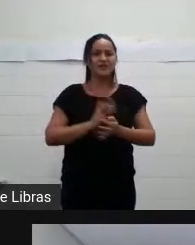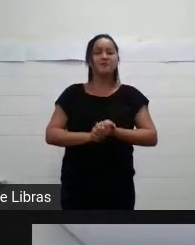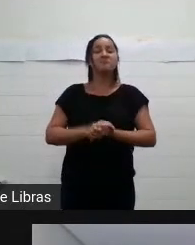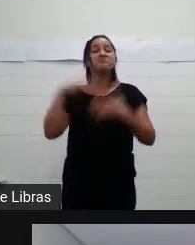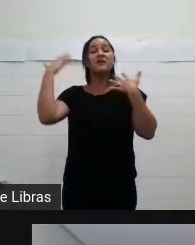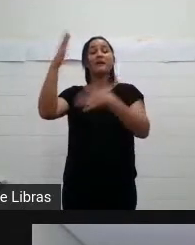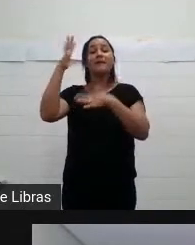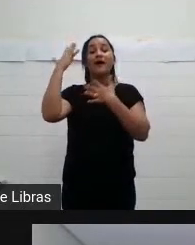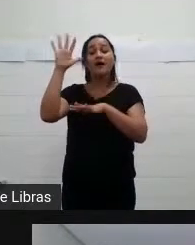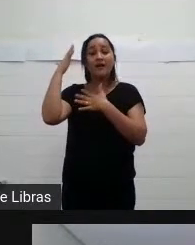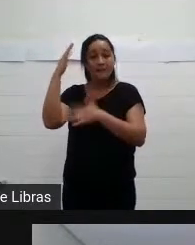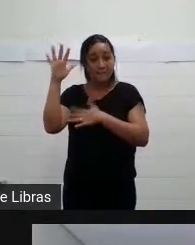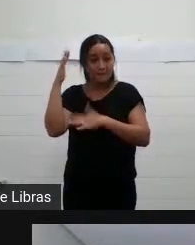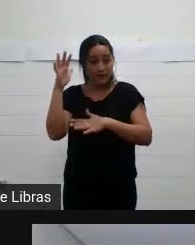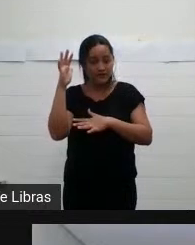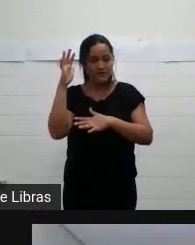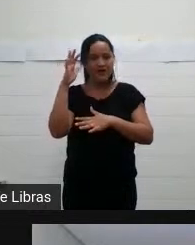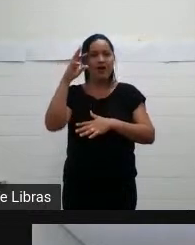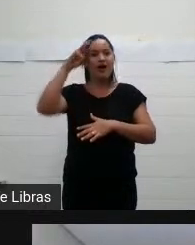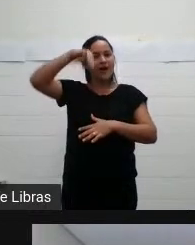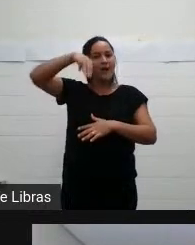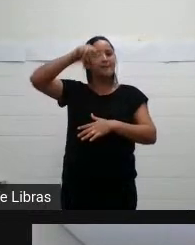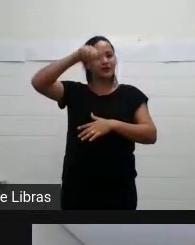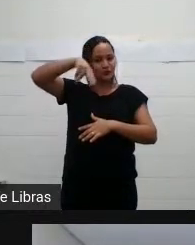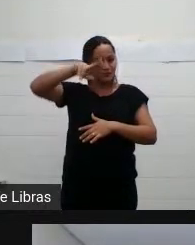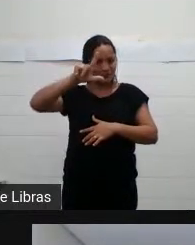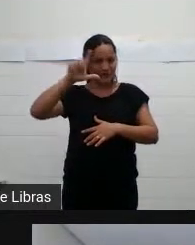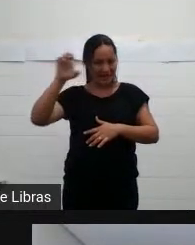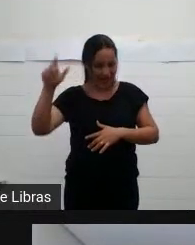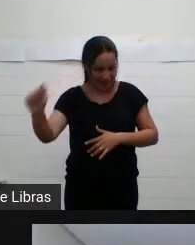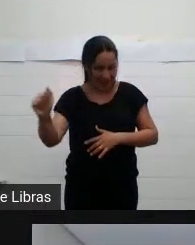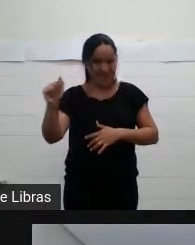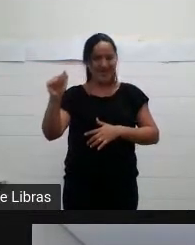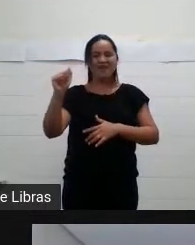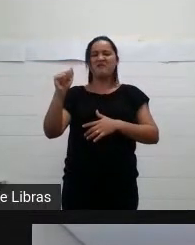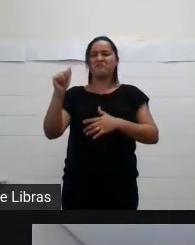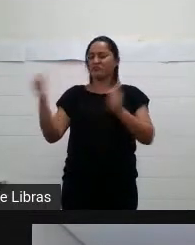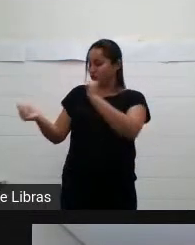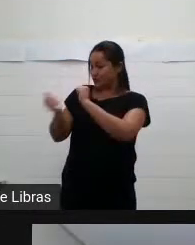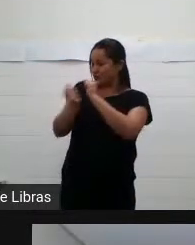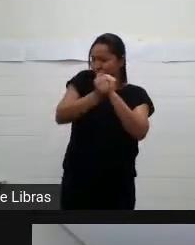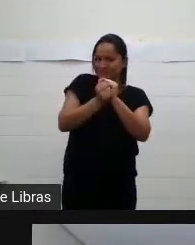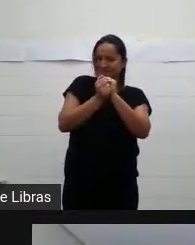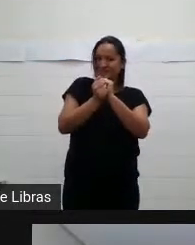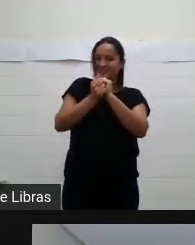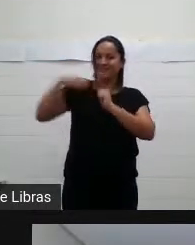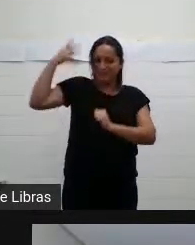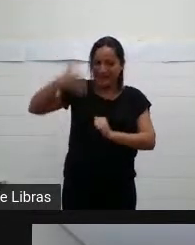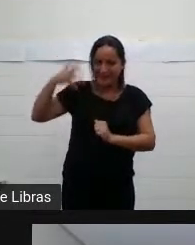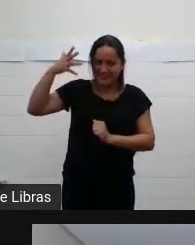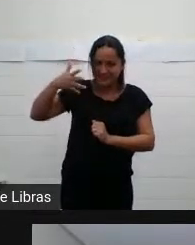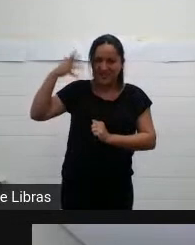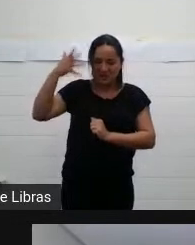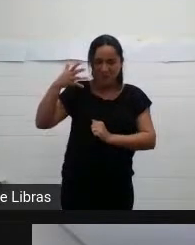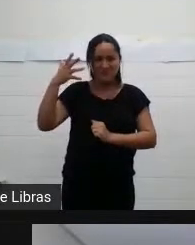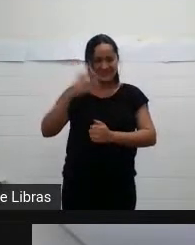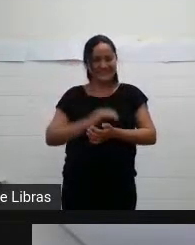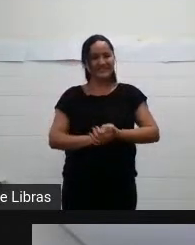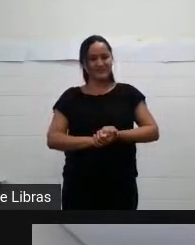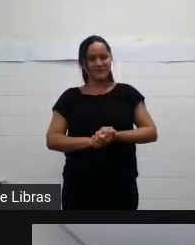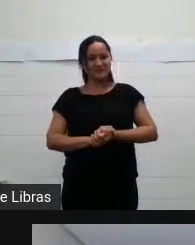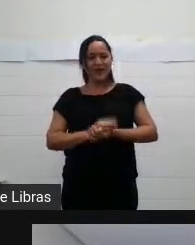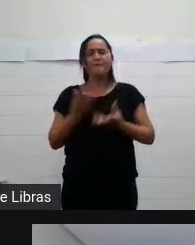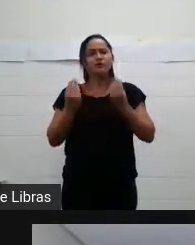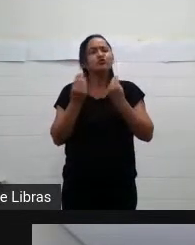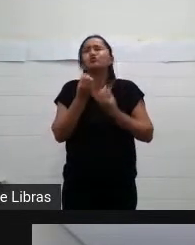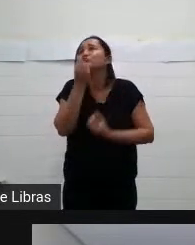Parabéns à Manuela, né, pela parceria que estabeleceu comigo. É muito bom a gente dividir e é muito